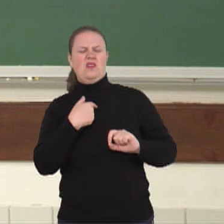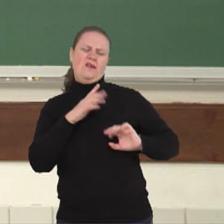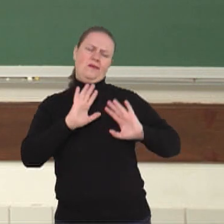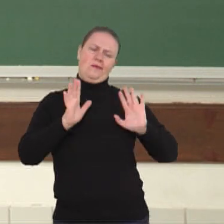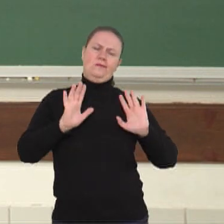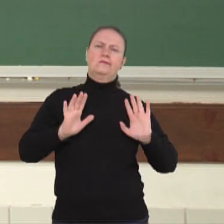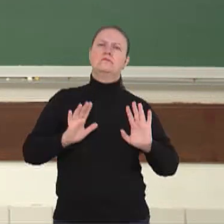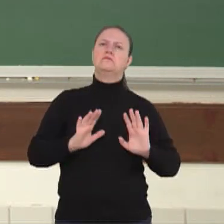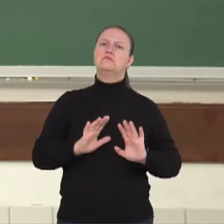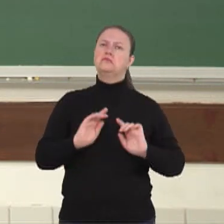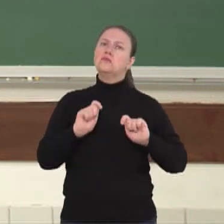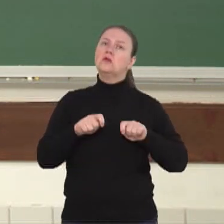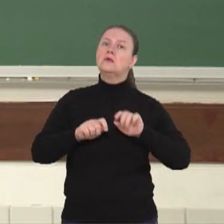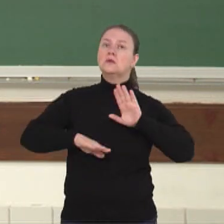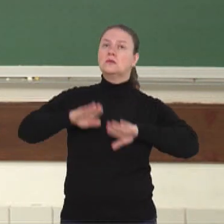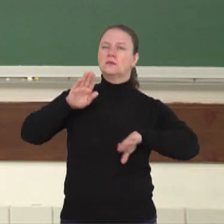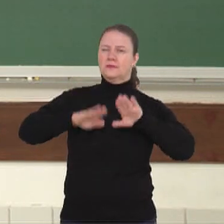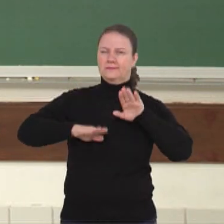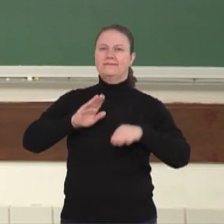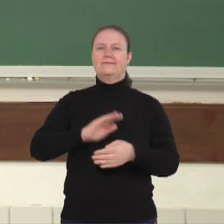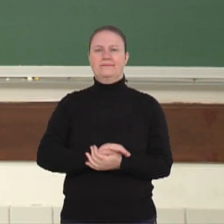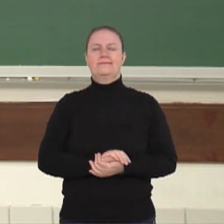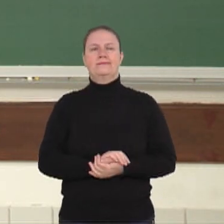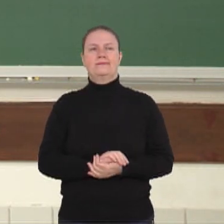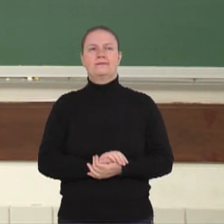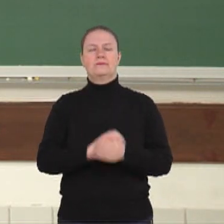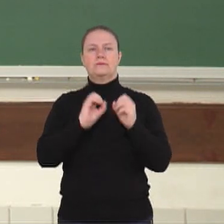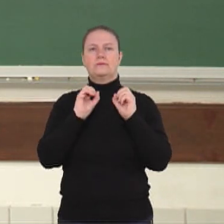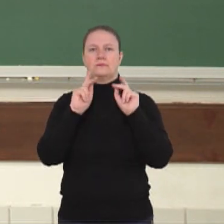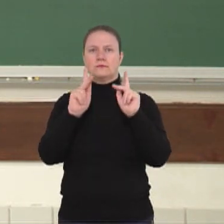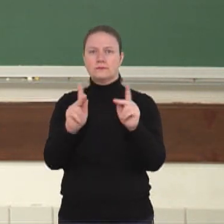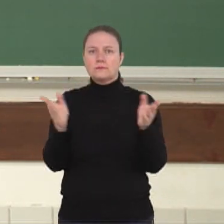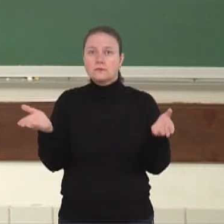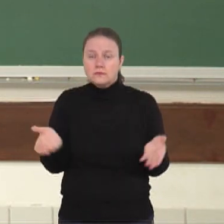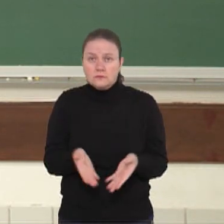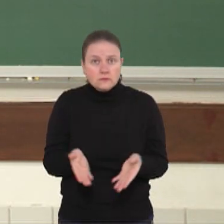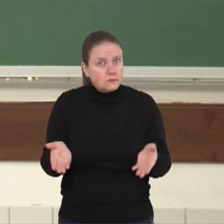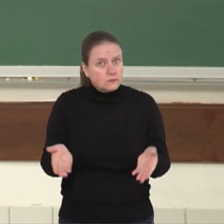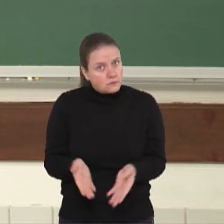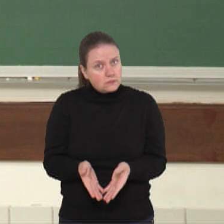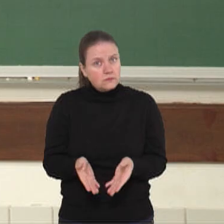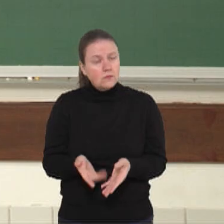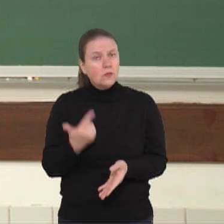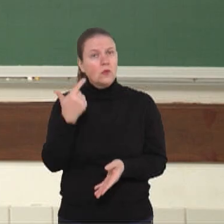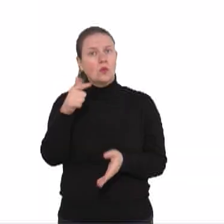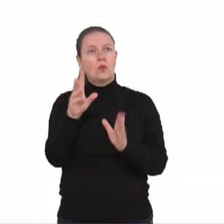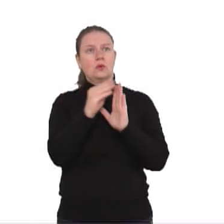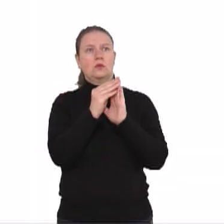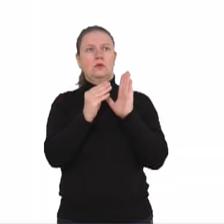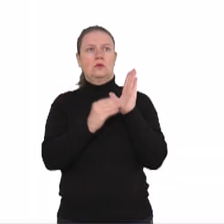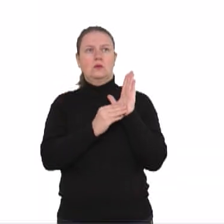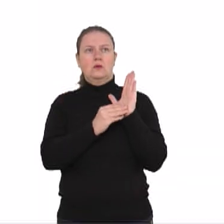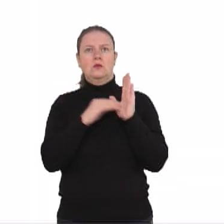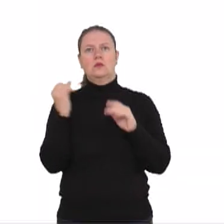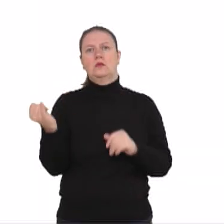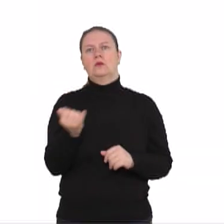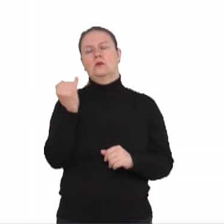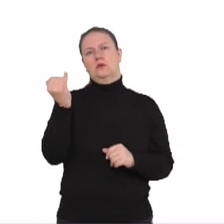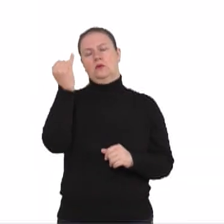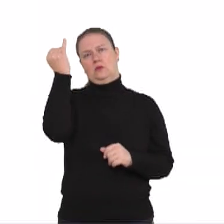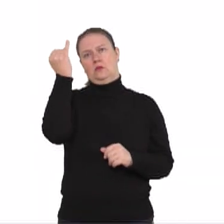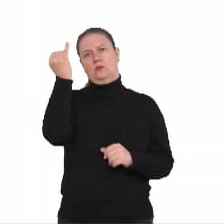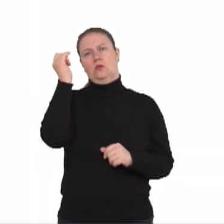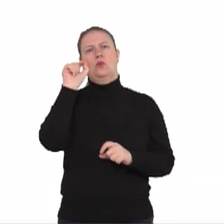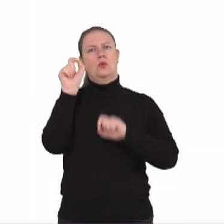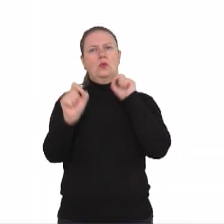beleza? Essa é a análise que a gente faria, tá? Ok, agora a gente vai para um outro conteúdo que é tão importante quanto,